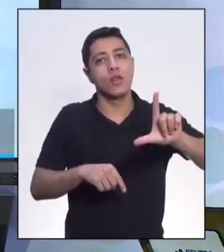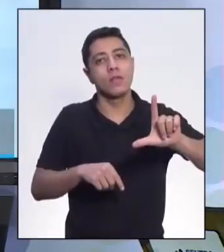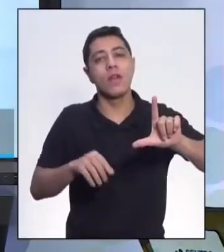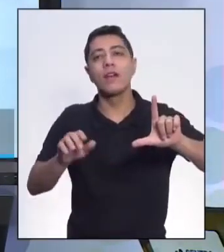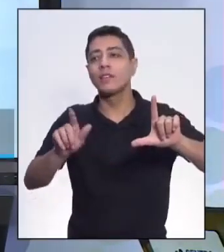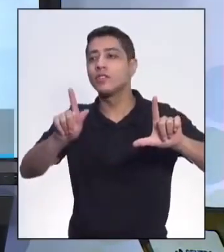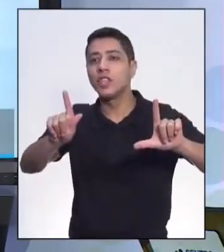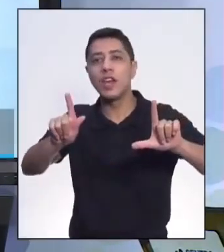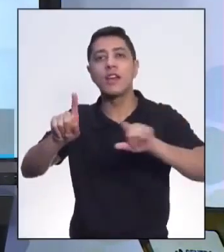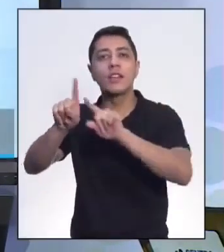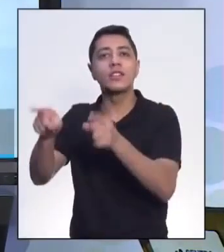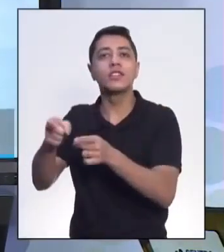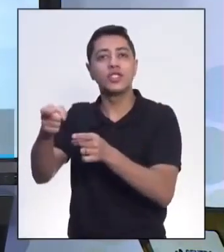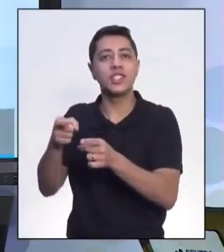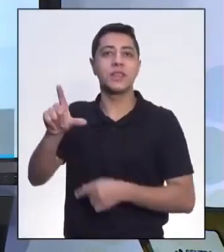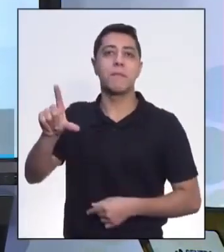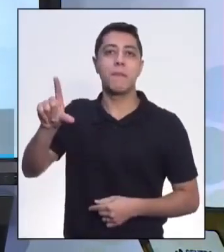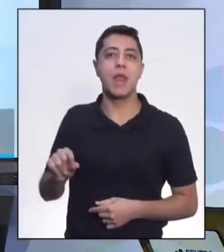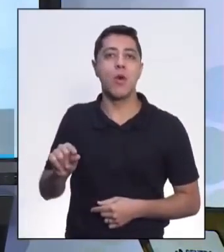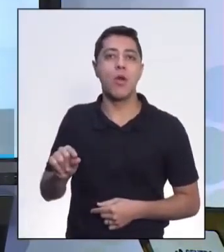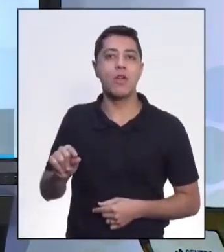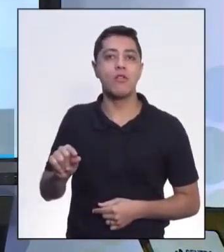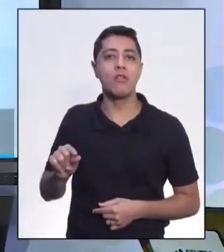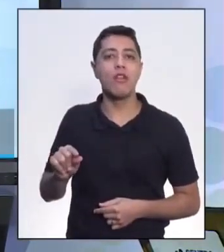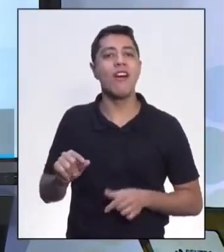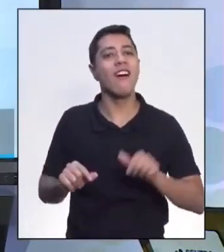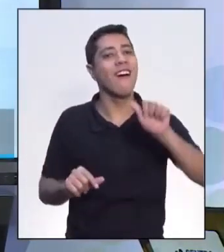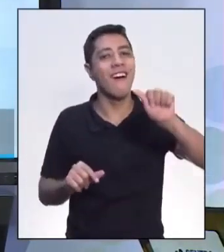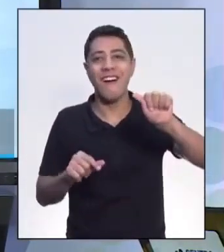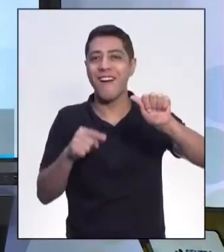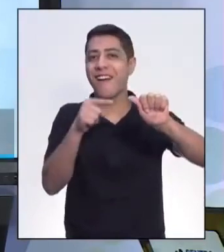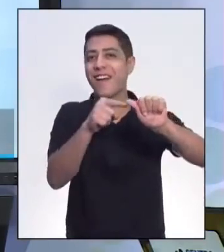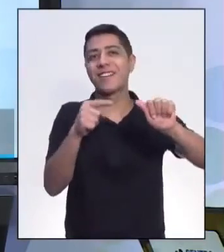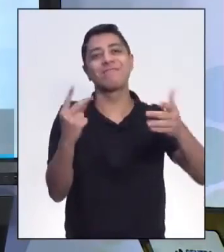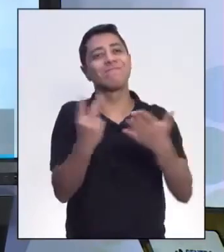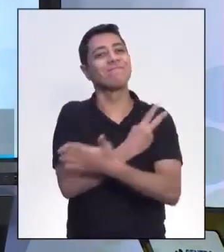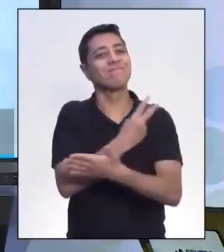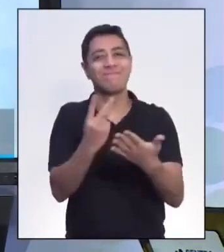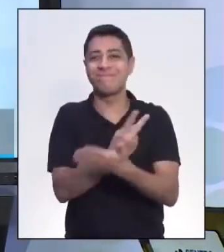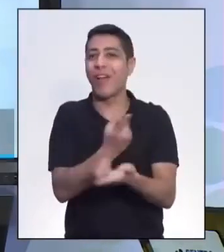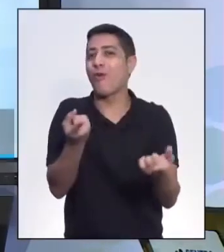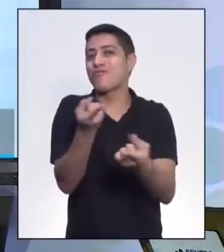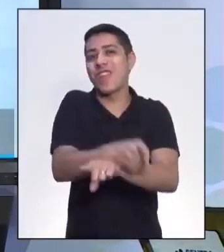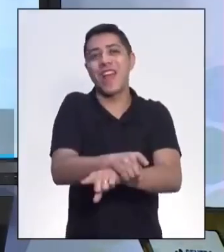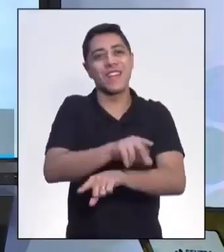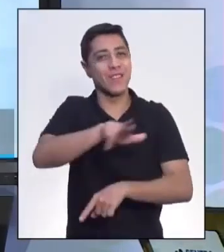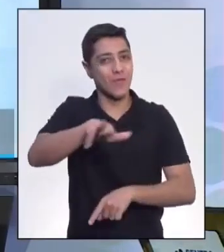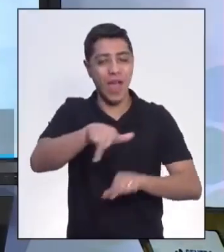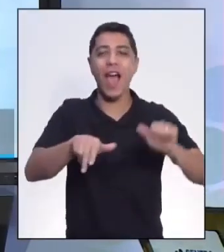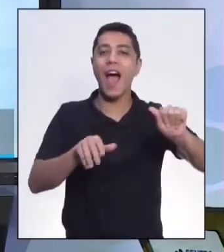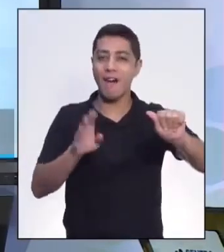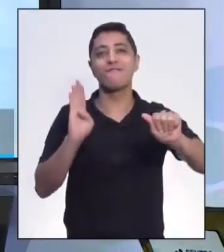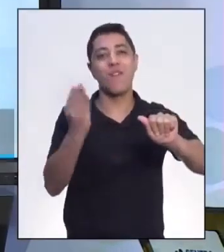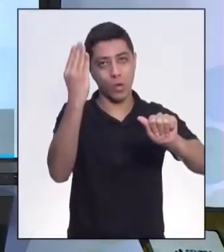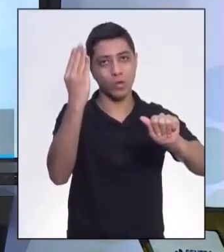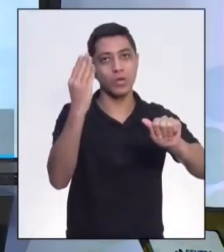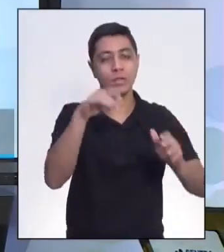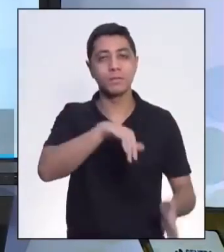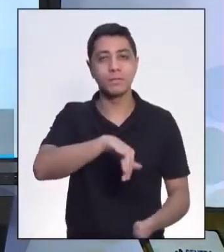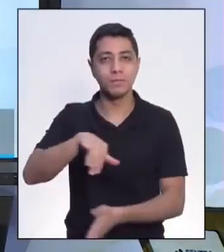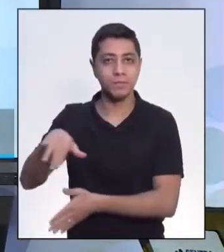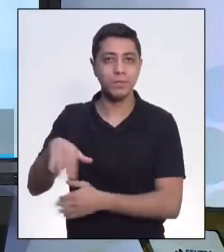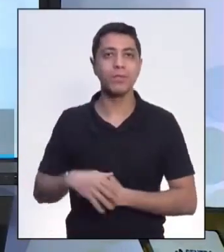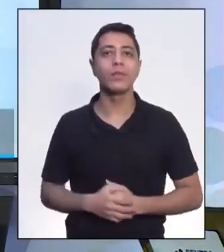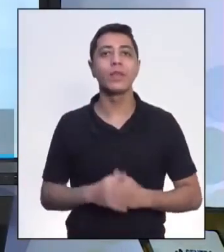g de x é maior que o f de x nesse intervalo. Então, essa primeira é falsa. E essa segunda? Essa segunda é meio